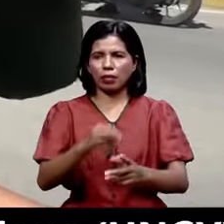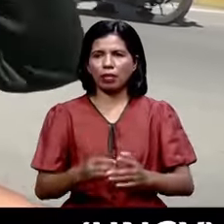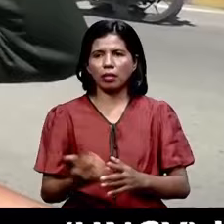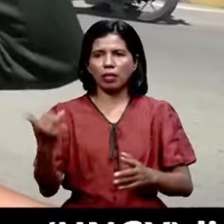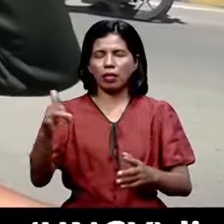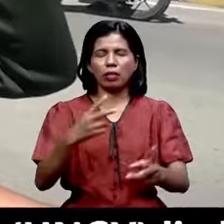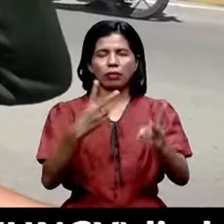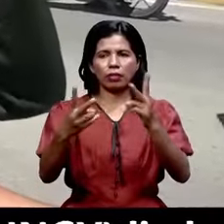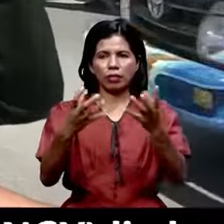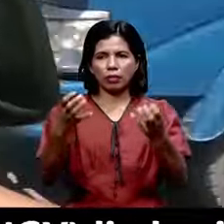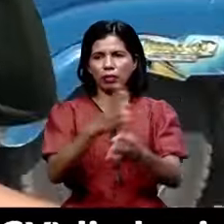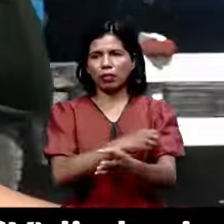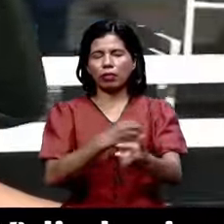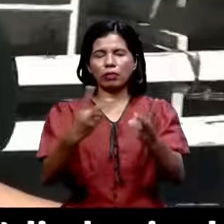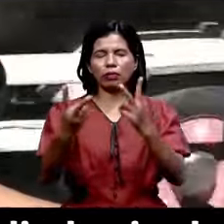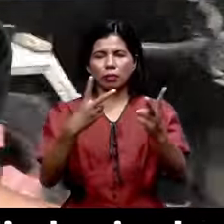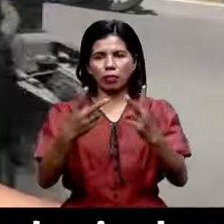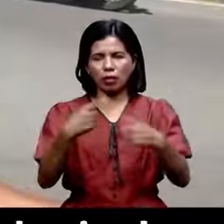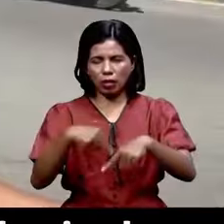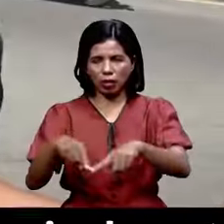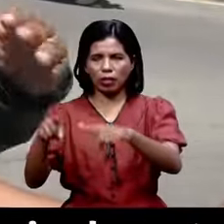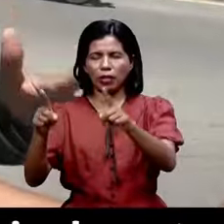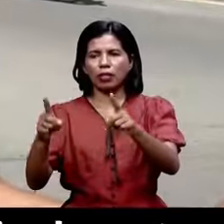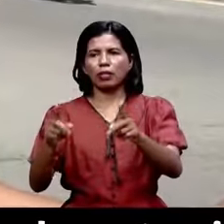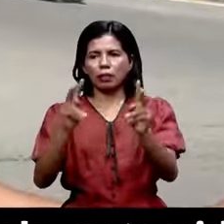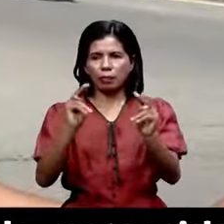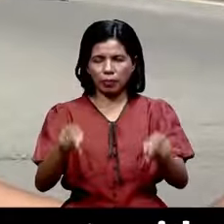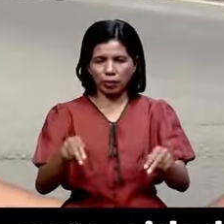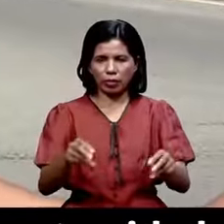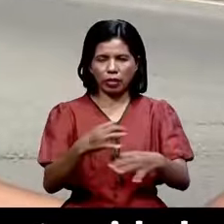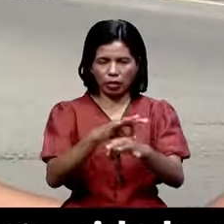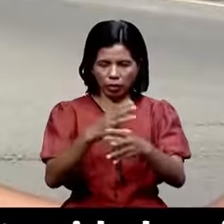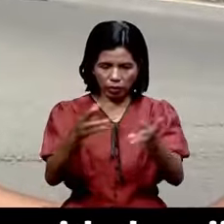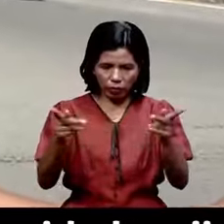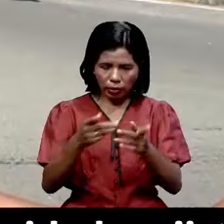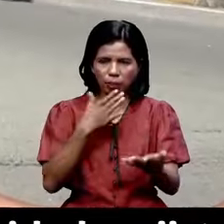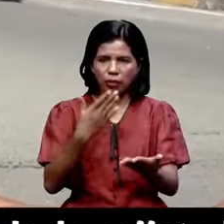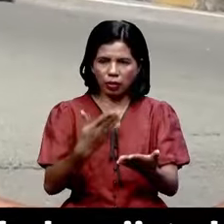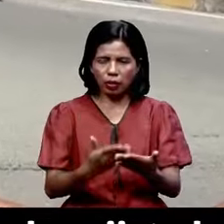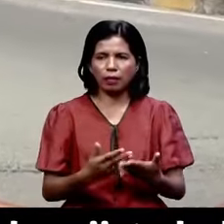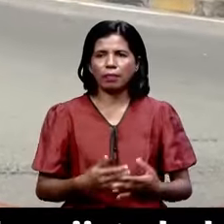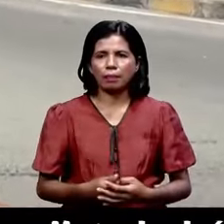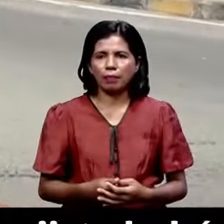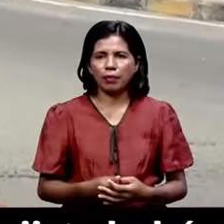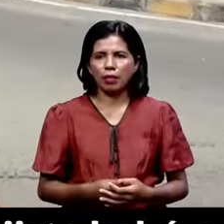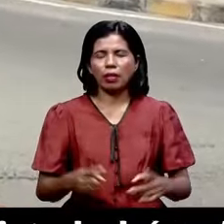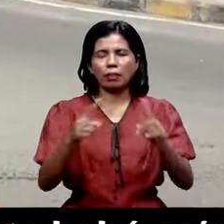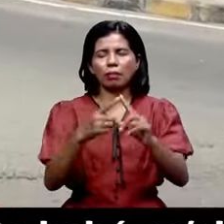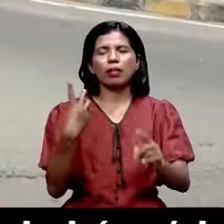Vai na para a cliente, vai na que VIP, para a né? Então, ita precisa de conhecência. Conhecência de dia, para... Vai ir a